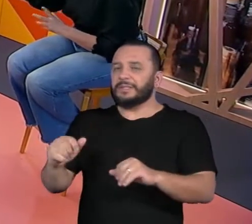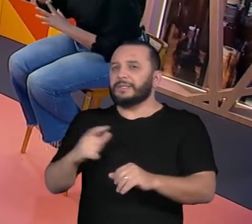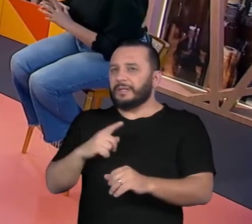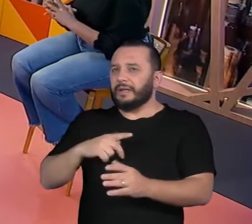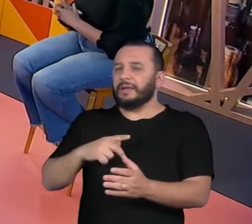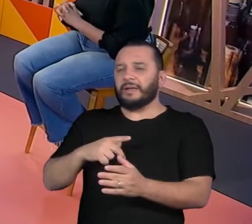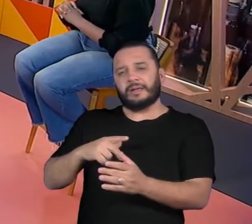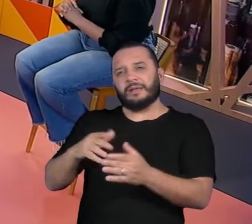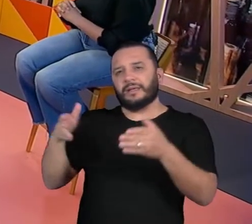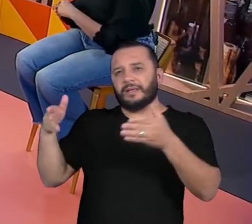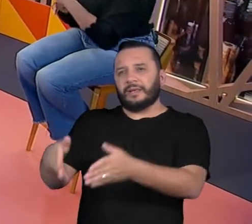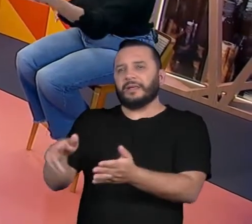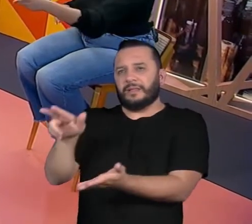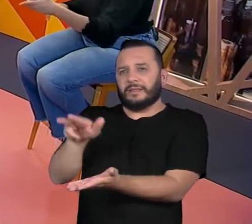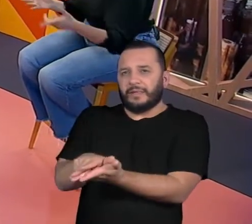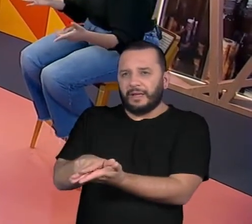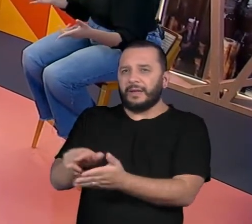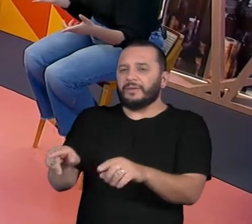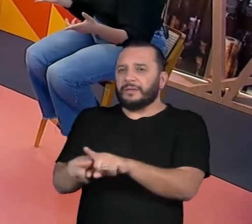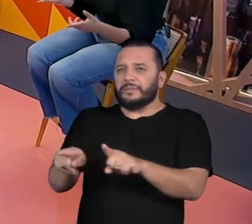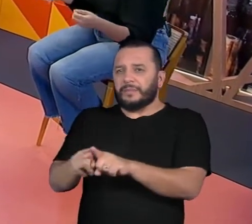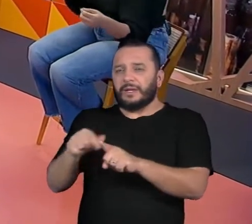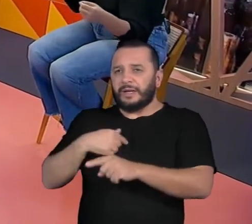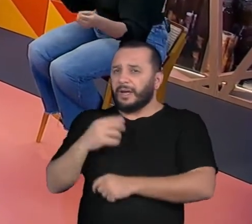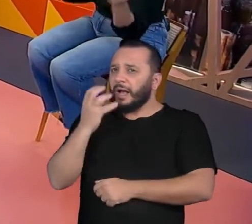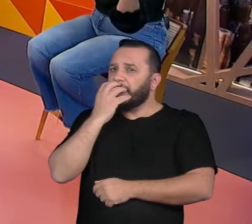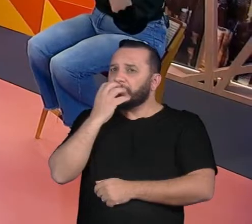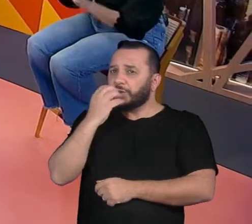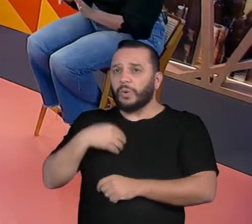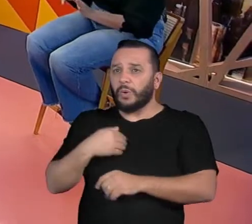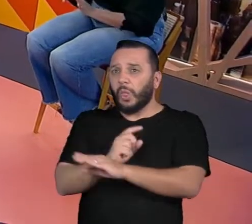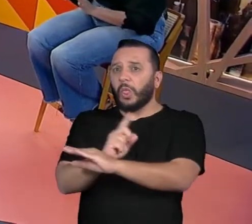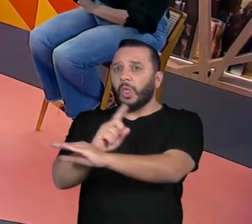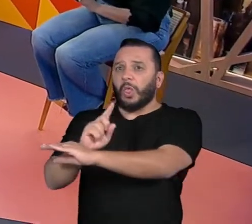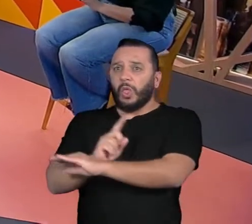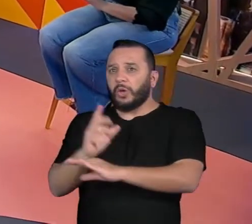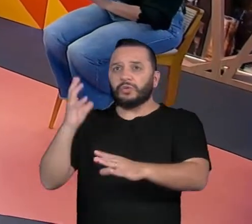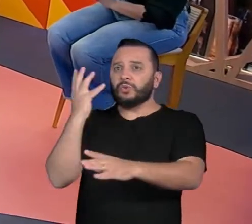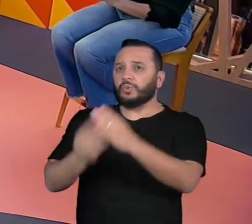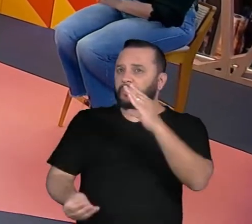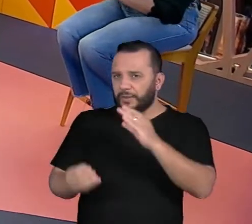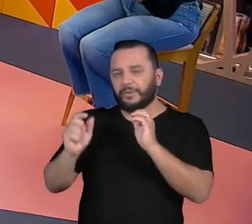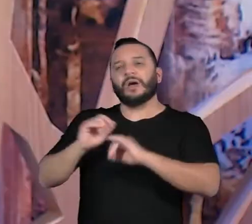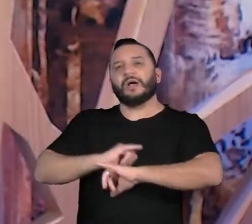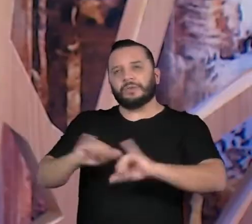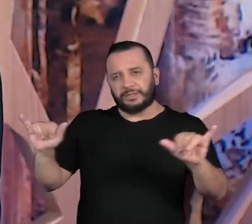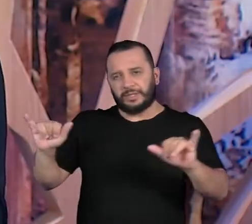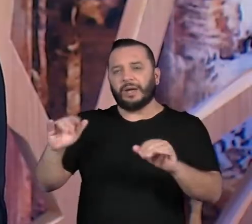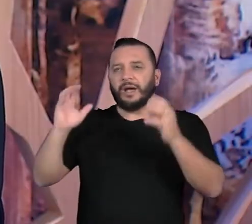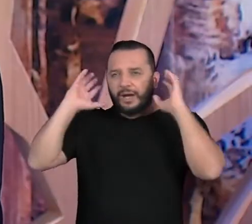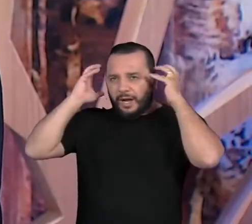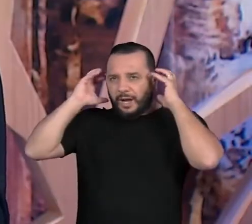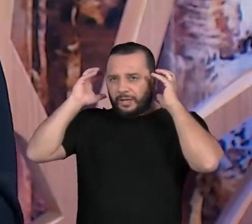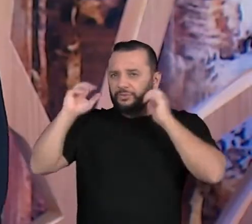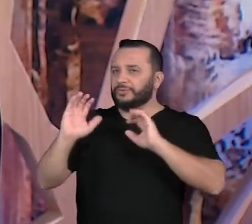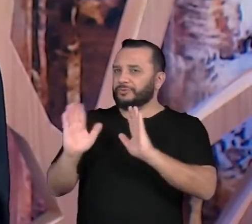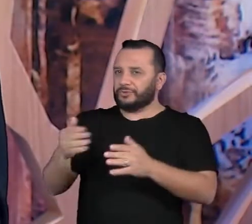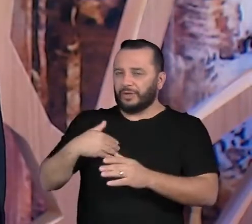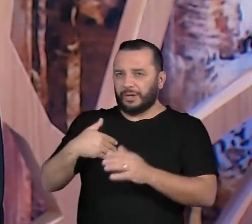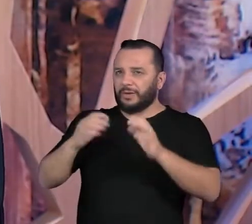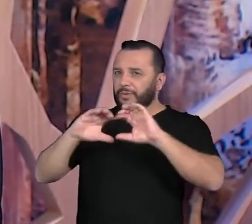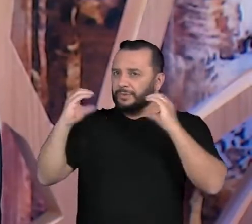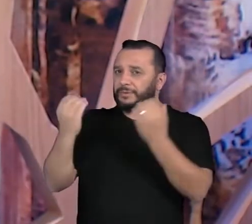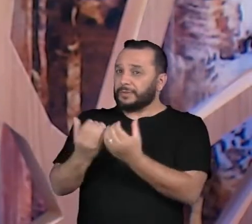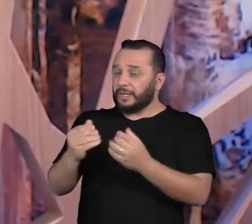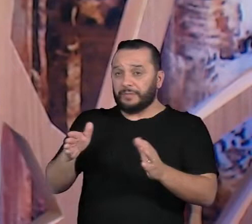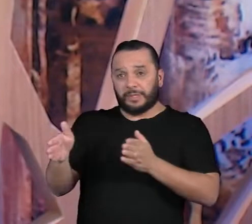alguém, desde um cachorro, por exemplo, que você perde cachorro, vamos anunciar lá na rádio comunitária. E eu acho que na pandemia, por exemplo, as rádios